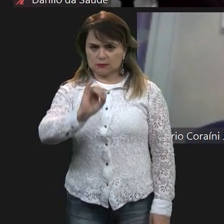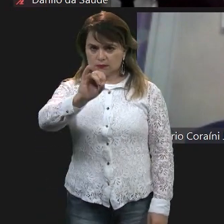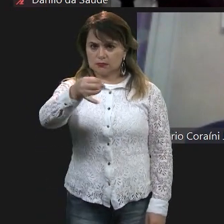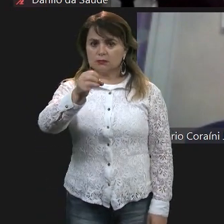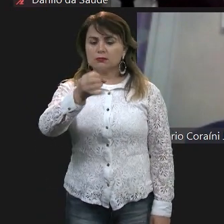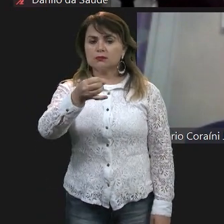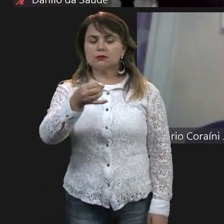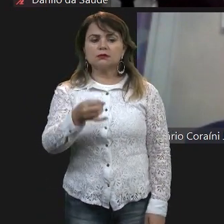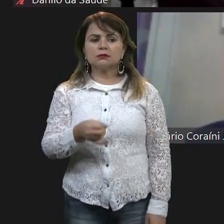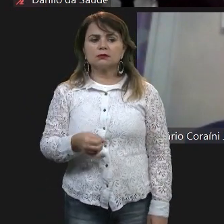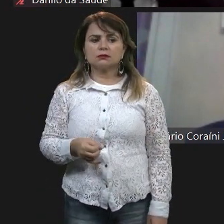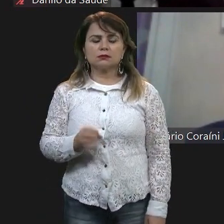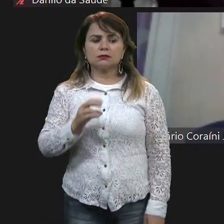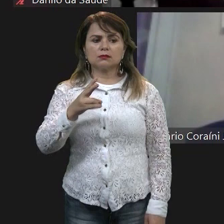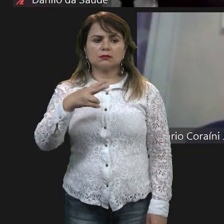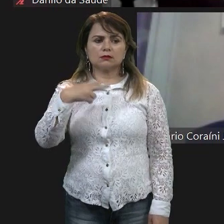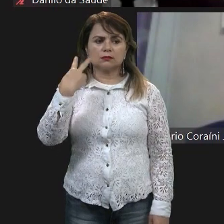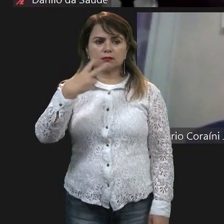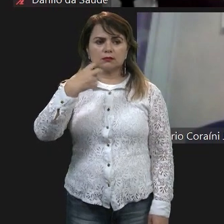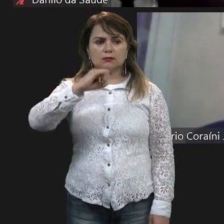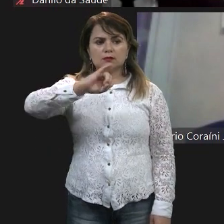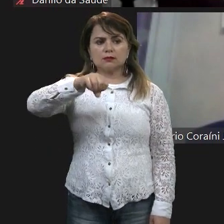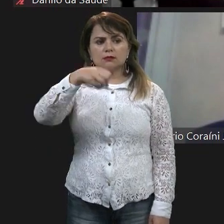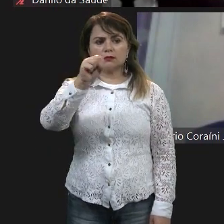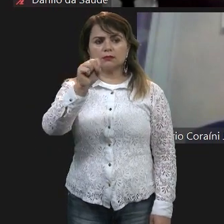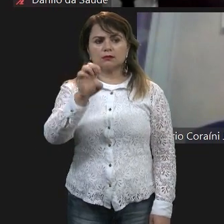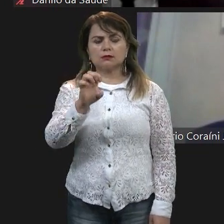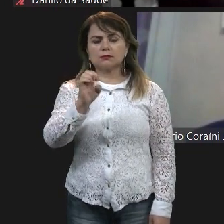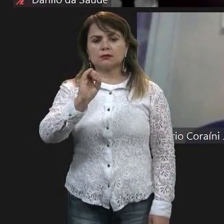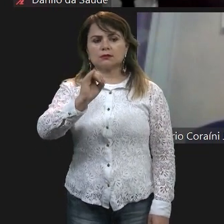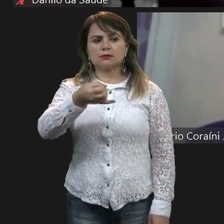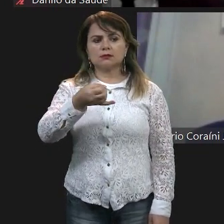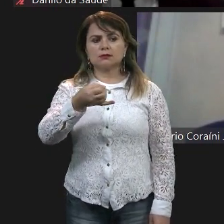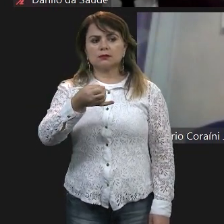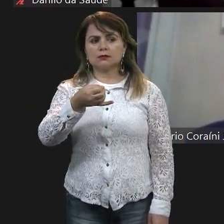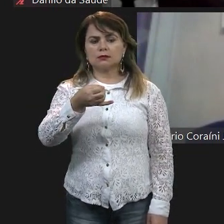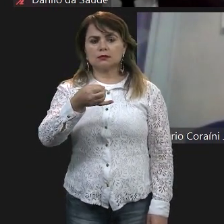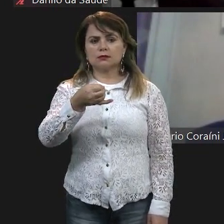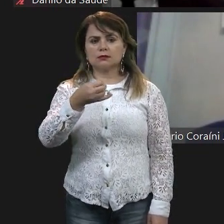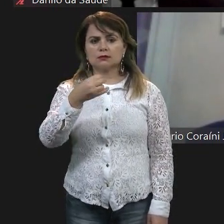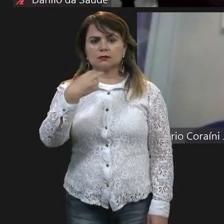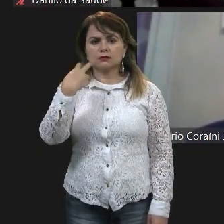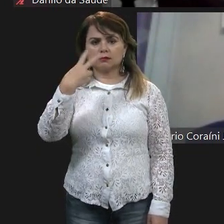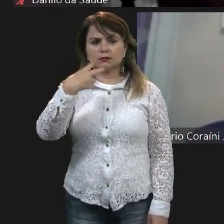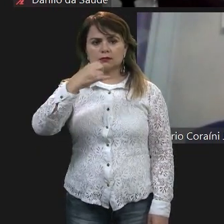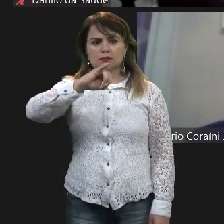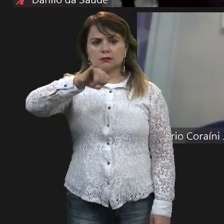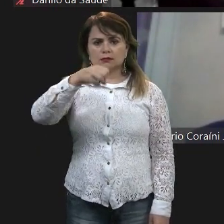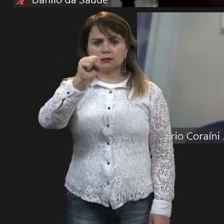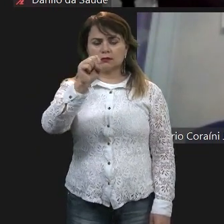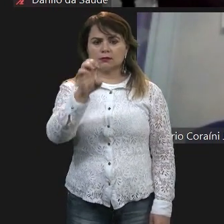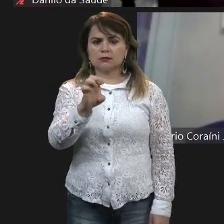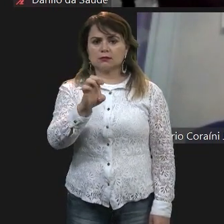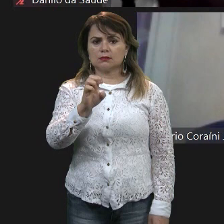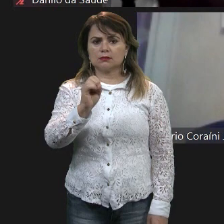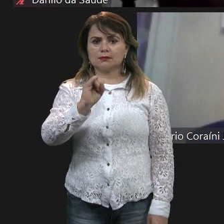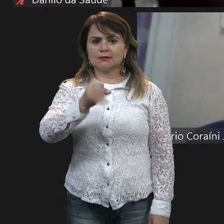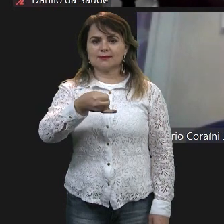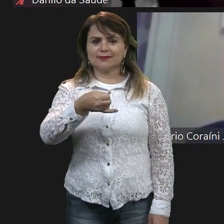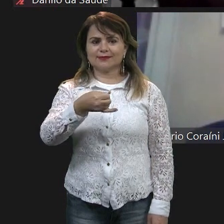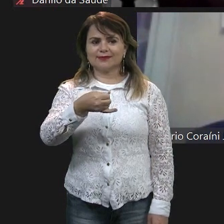Sim. Vereador José Carlos Albuquerque. Sim. Não entendi isso. Vereador José Luiz Queiroz.